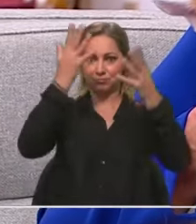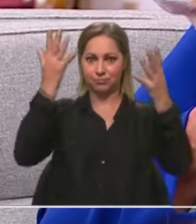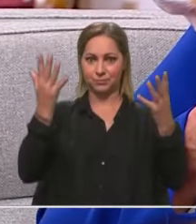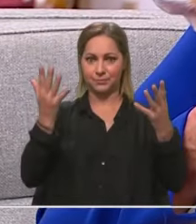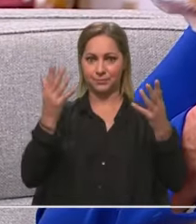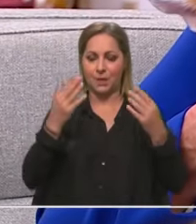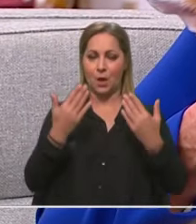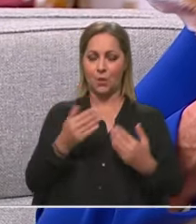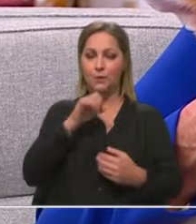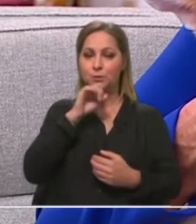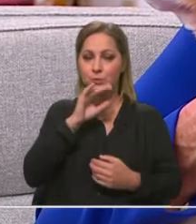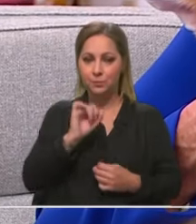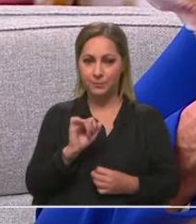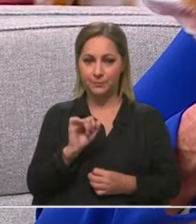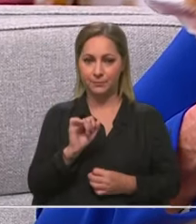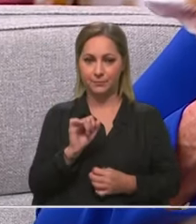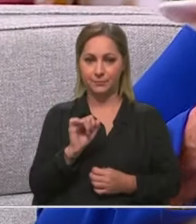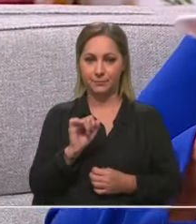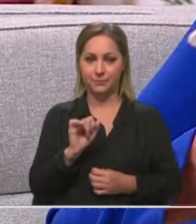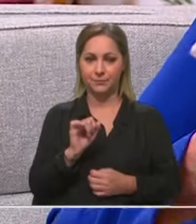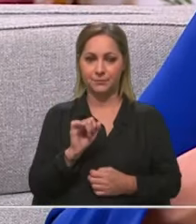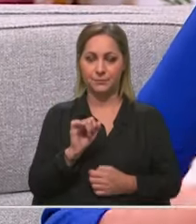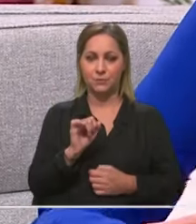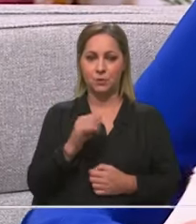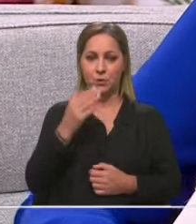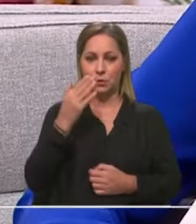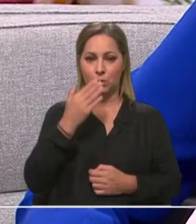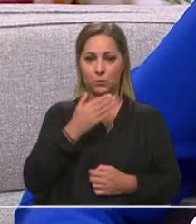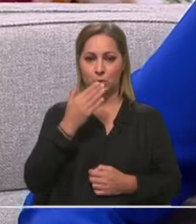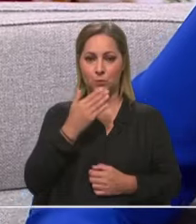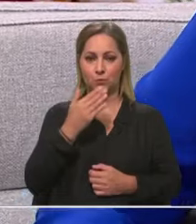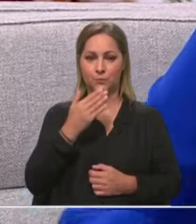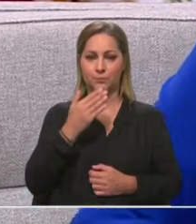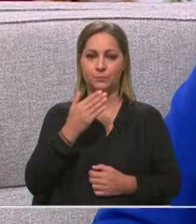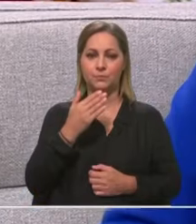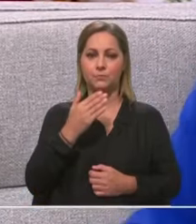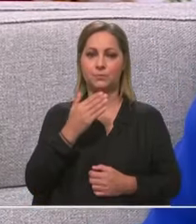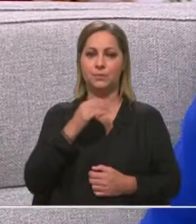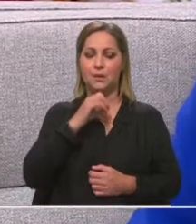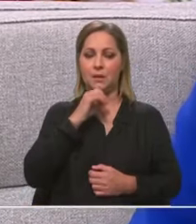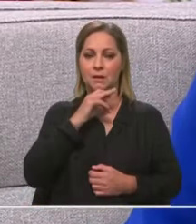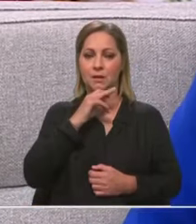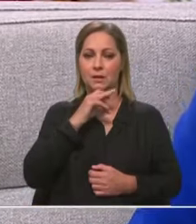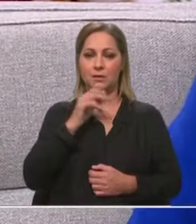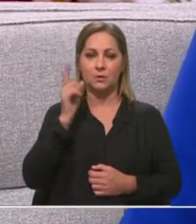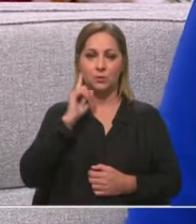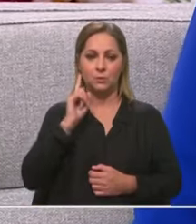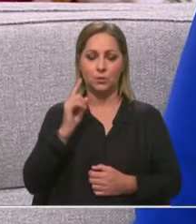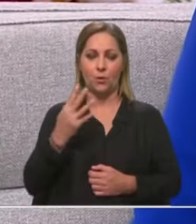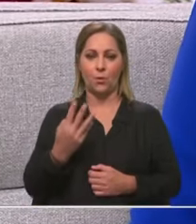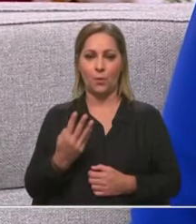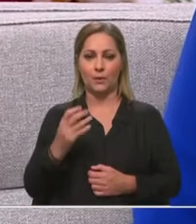paz mas era no dia a minha avó e fazia anos no dia 4 de de